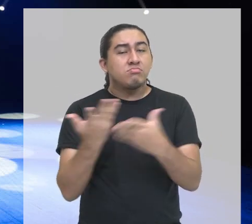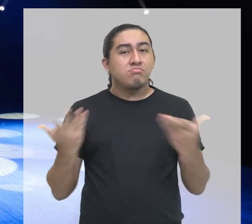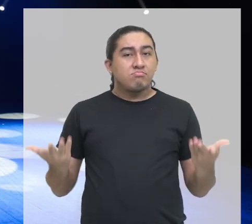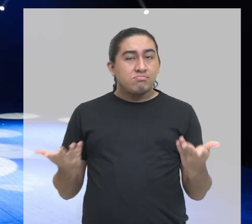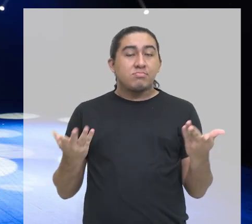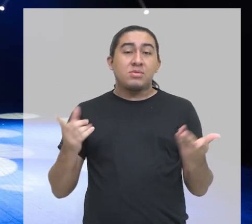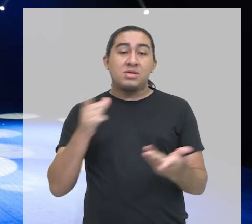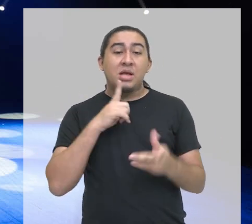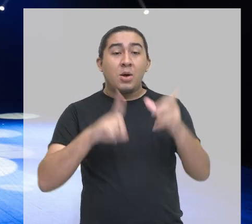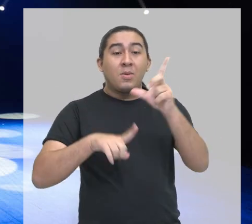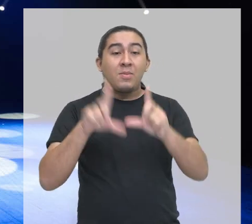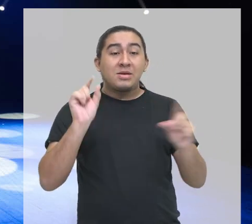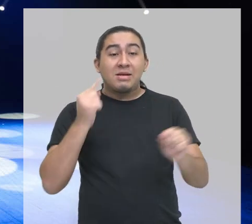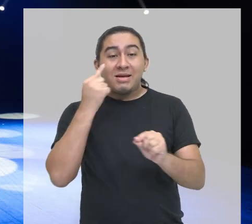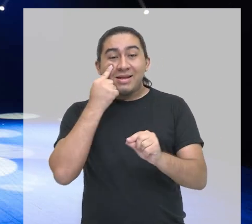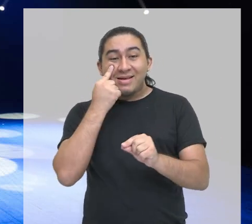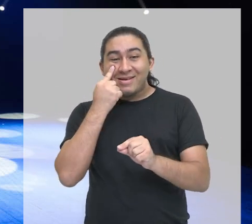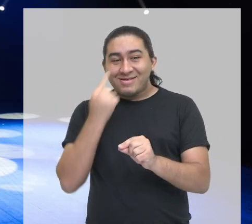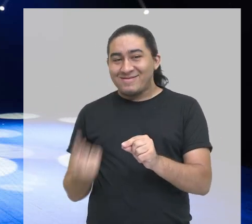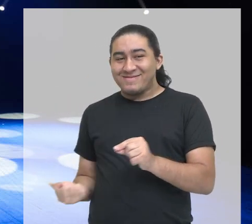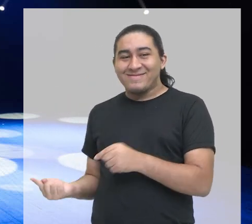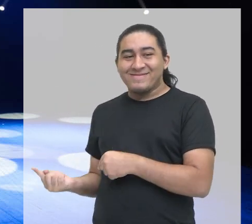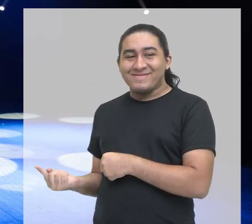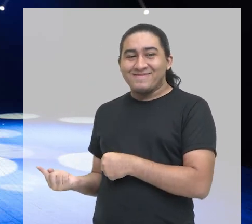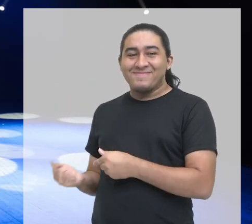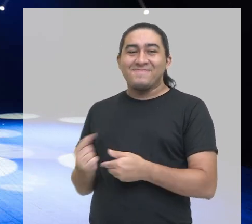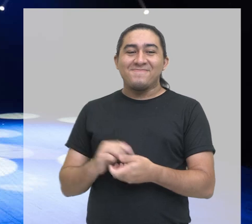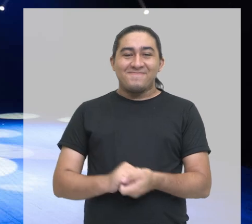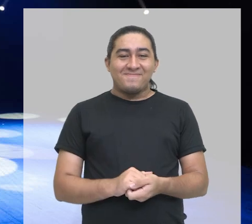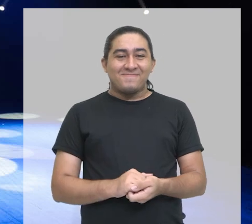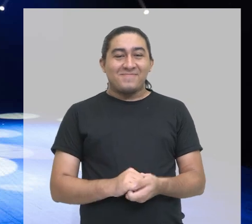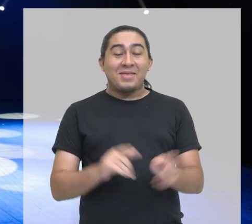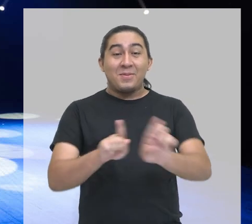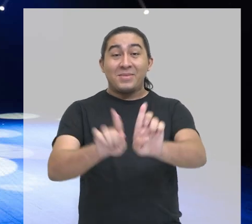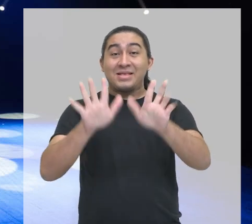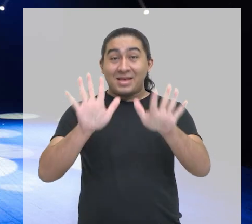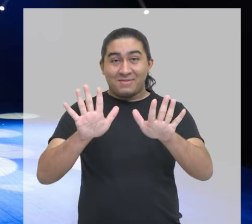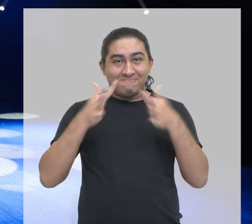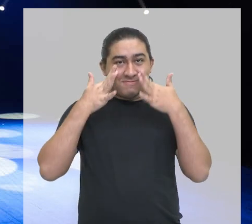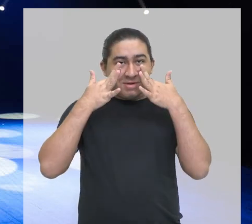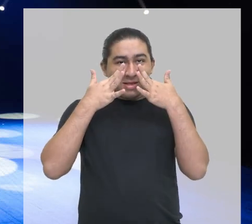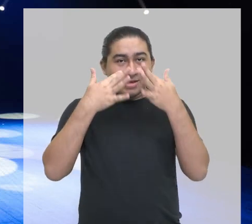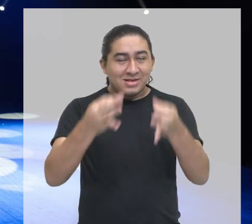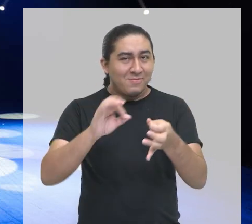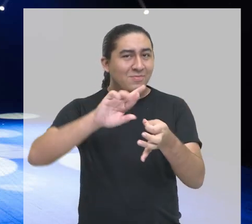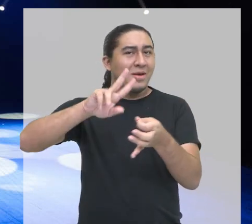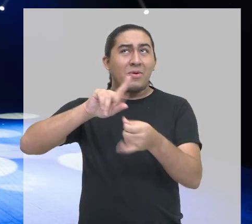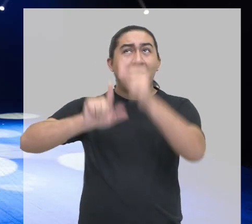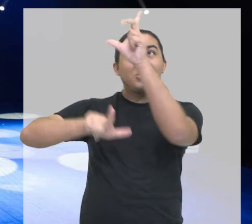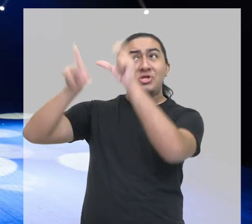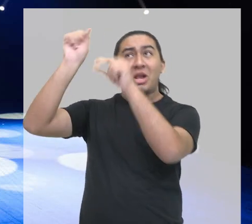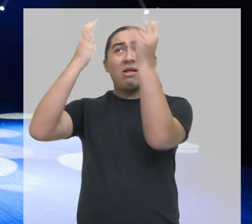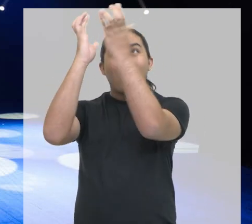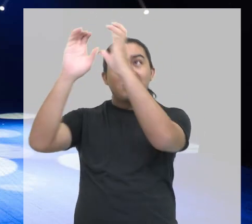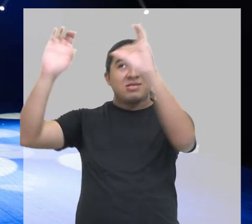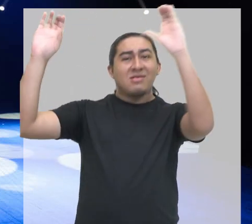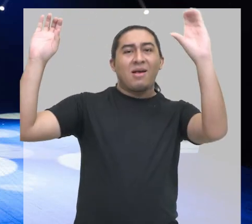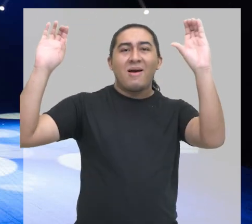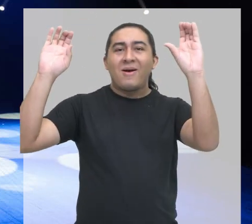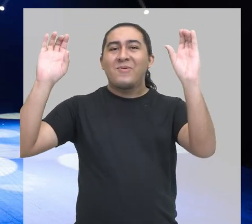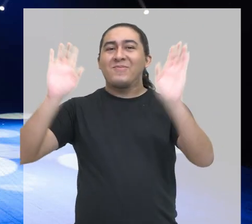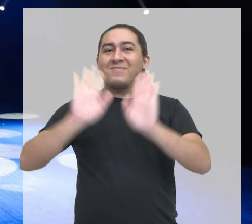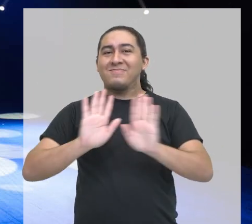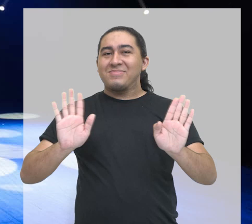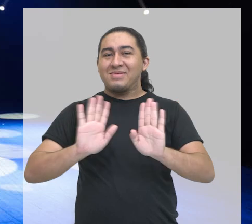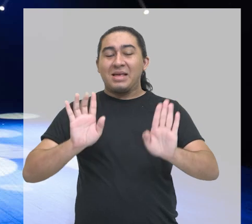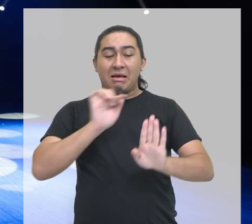Tem uma estrela aqui, inclusive, ao meu lado, tá? Mas, atenção a um pequeno detalhe, não é desse tipo de estrela que eu vou